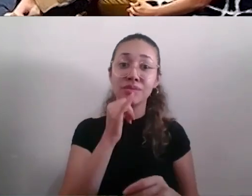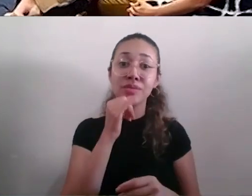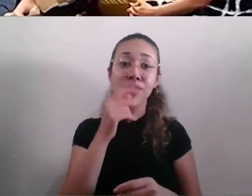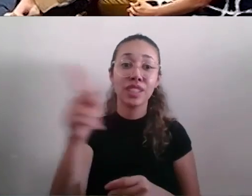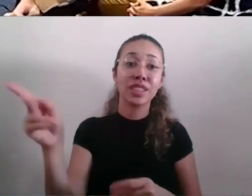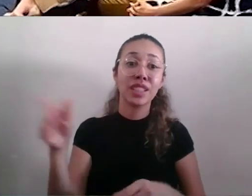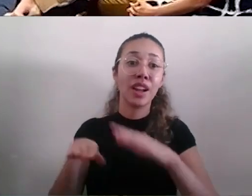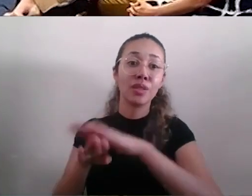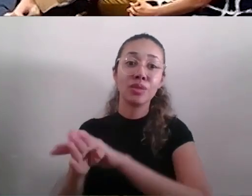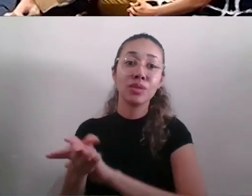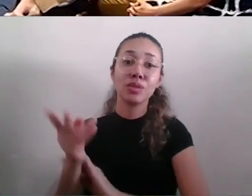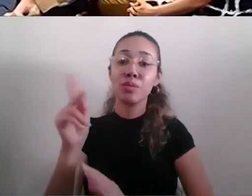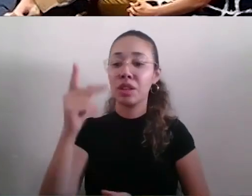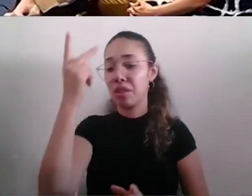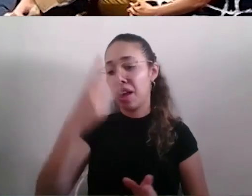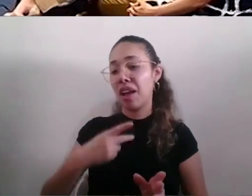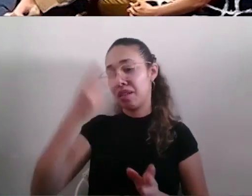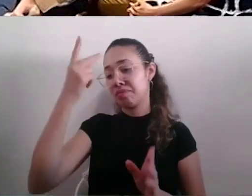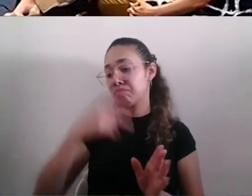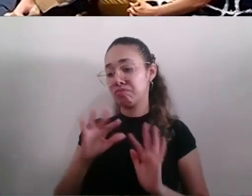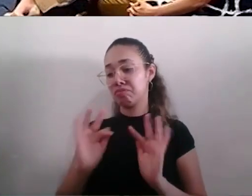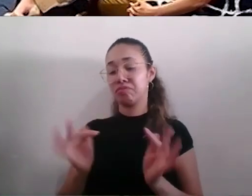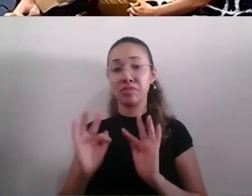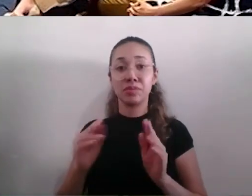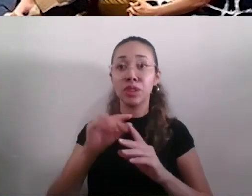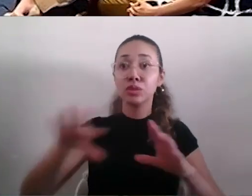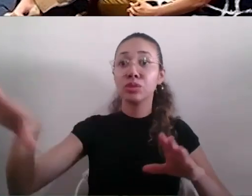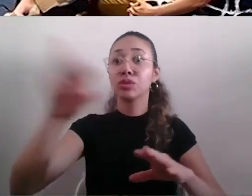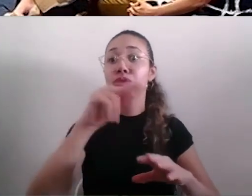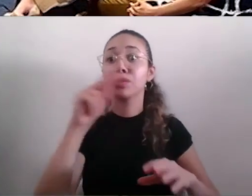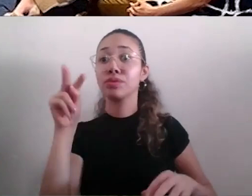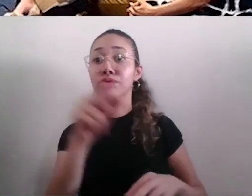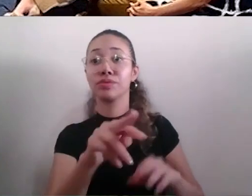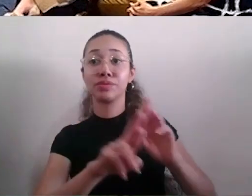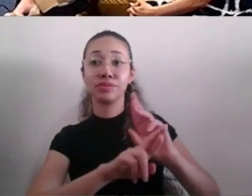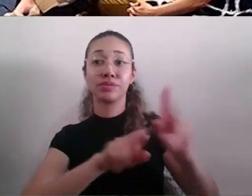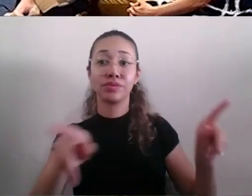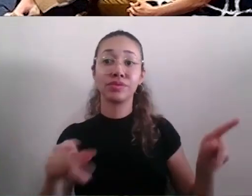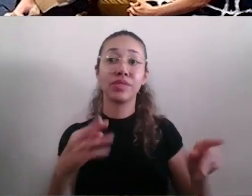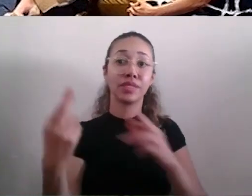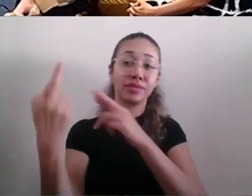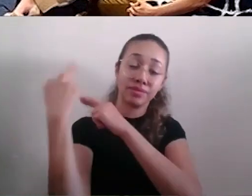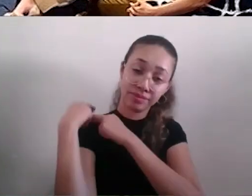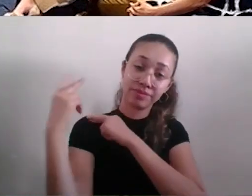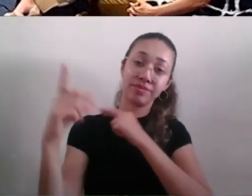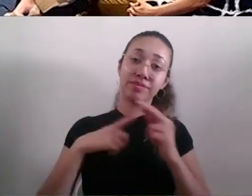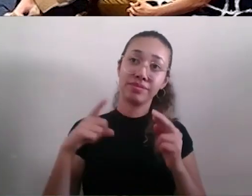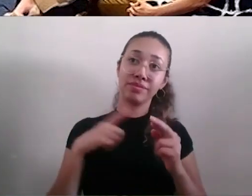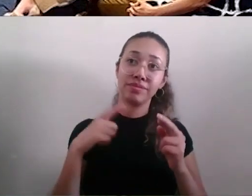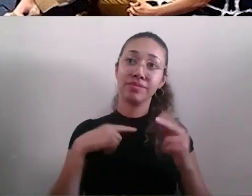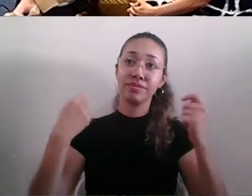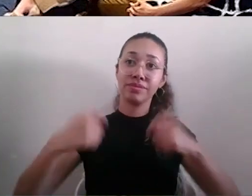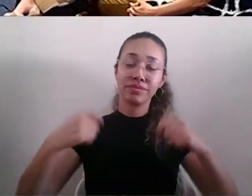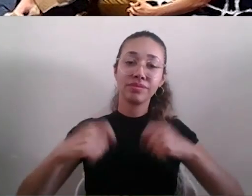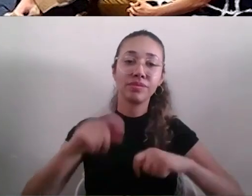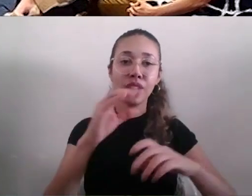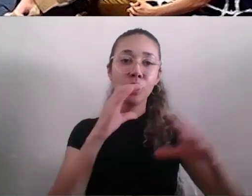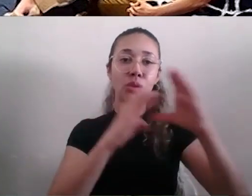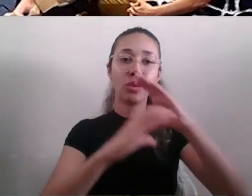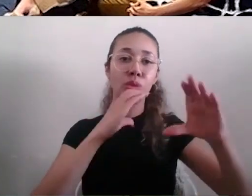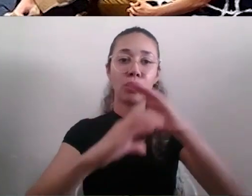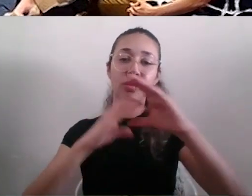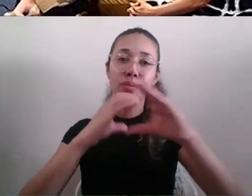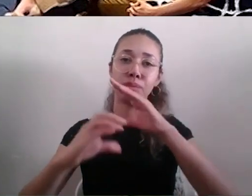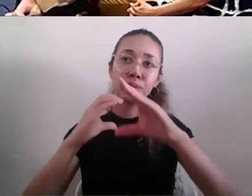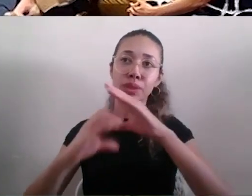não com o público. Então, isso eu acho que é um pouco responsabilidade de vocês também, de conseguir se comunicar com o público de uma maneira